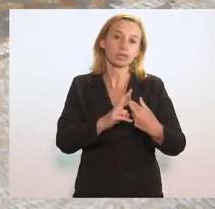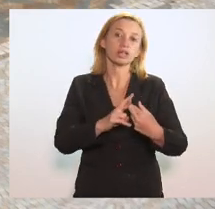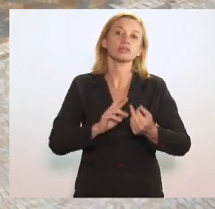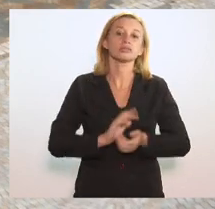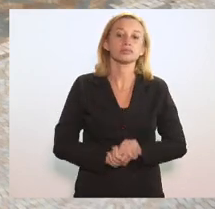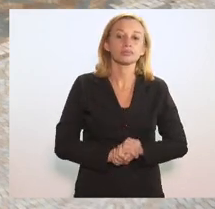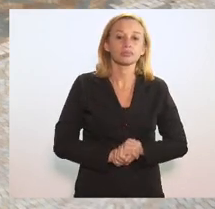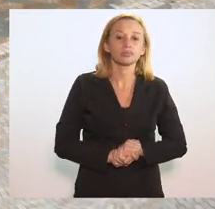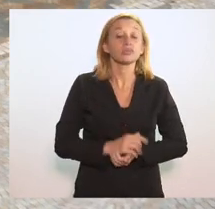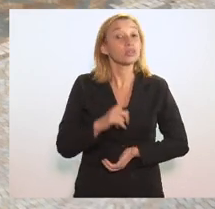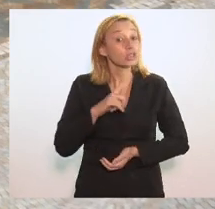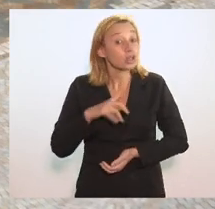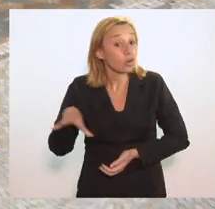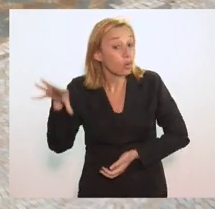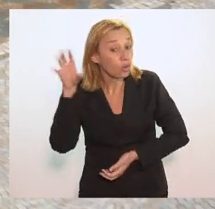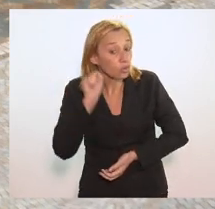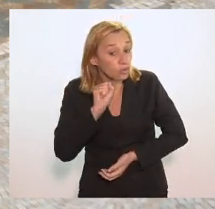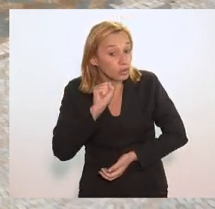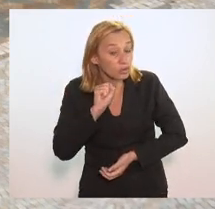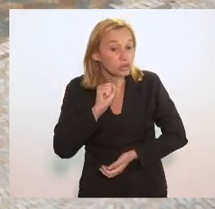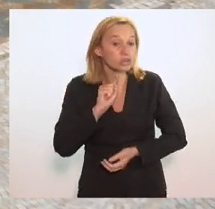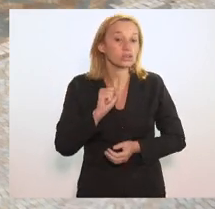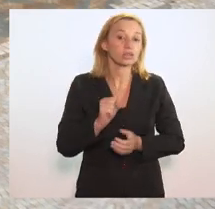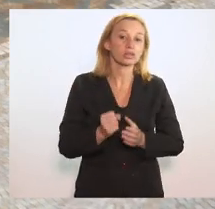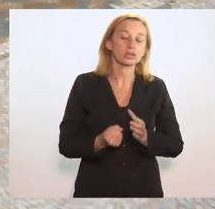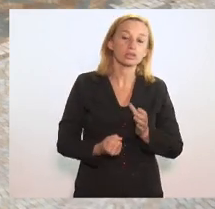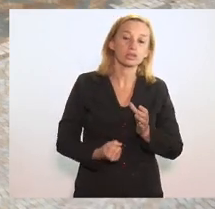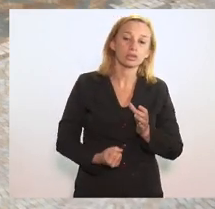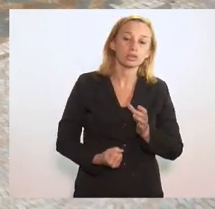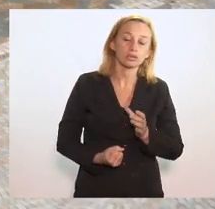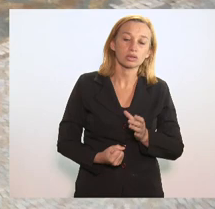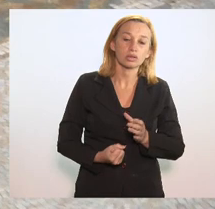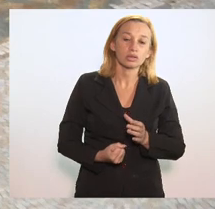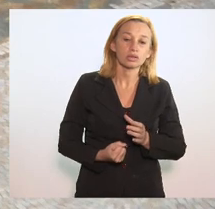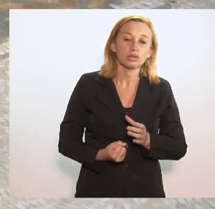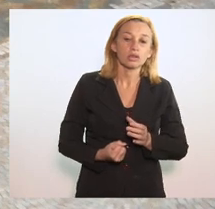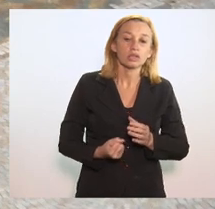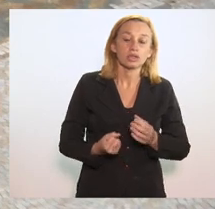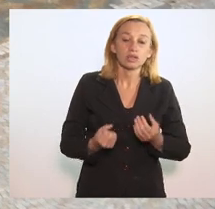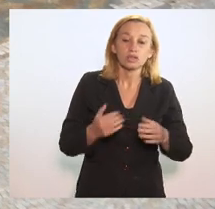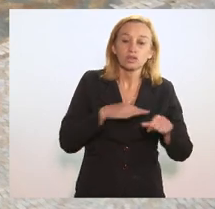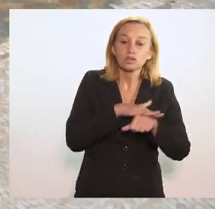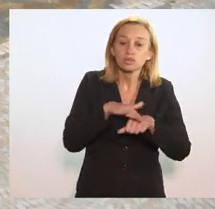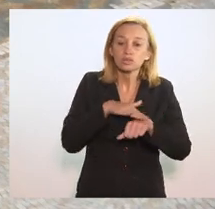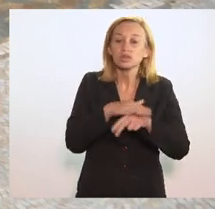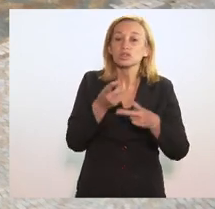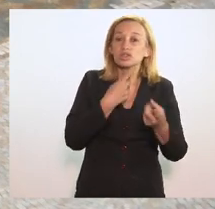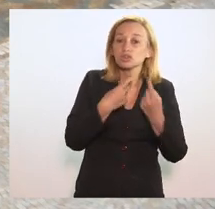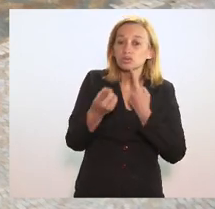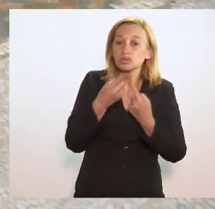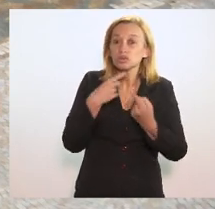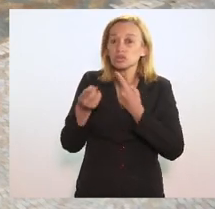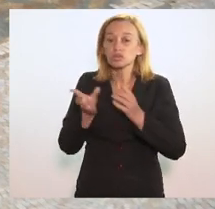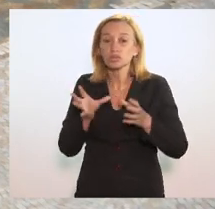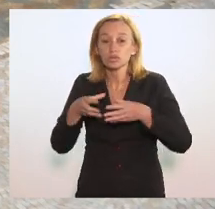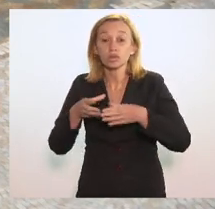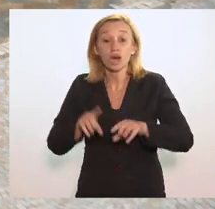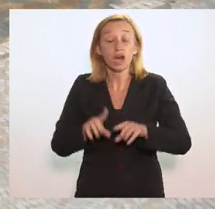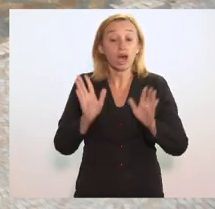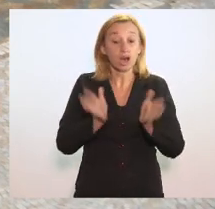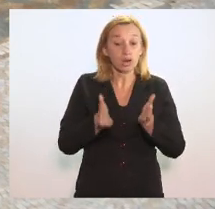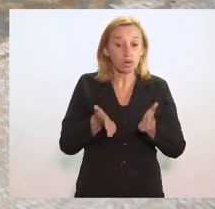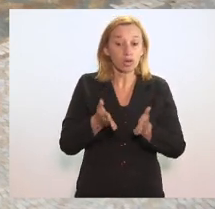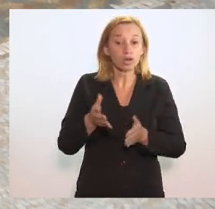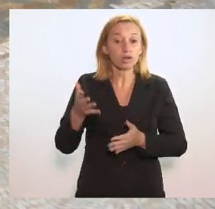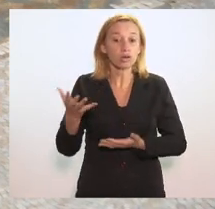Mas com responsabilidade, tem ouvido a cadeia produtiva e partilhando as decisões em conjunto. Agora há pouco eu recebi